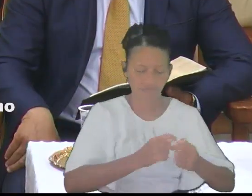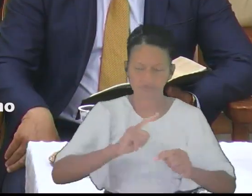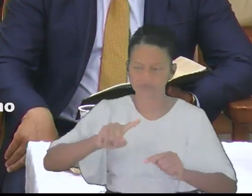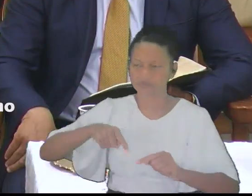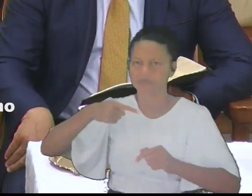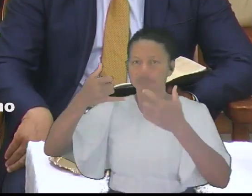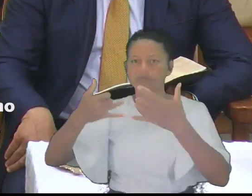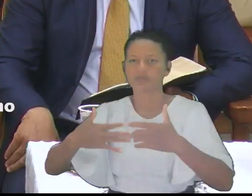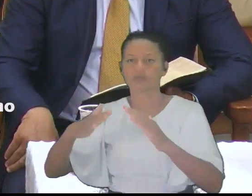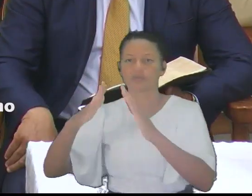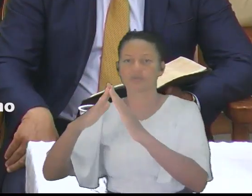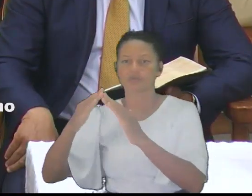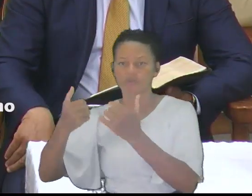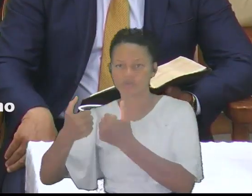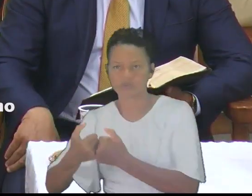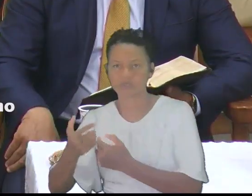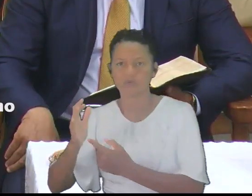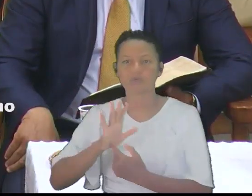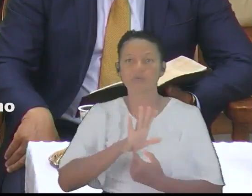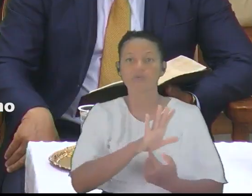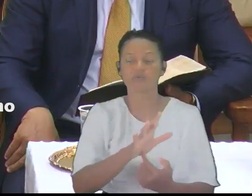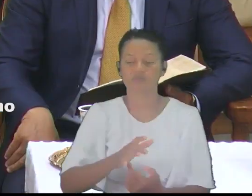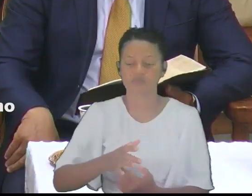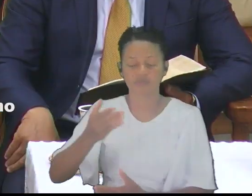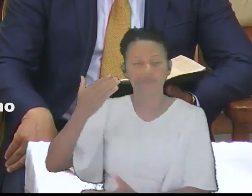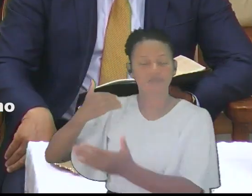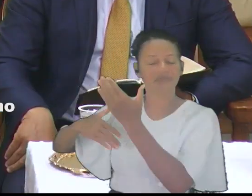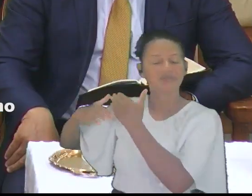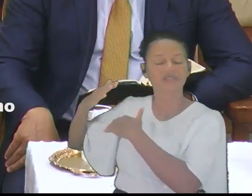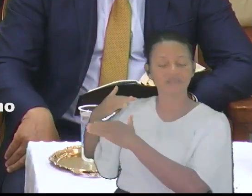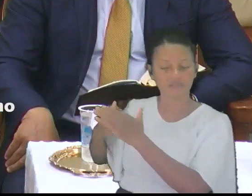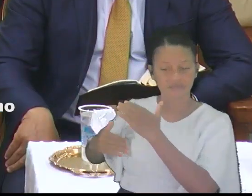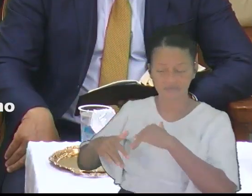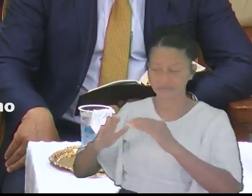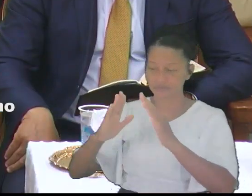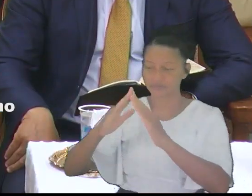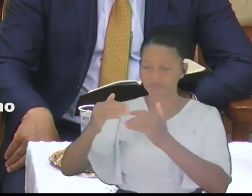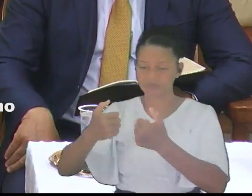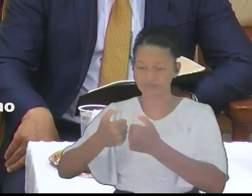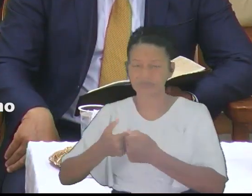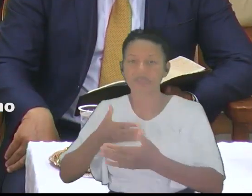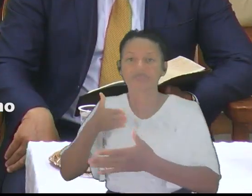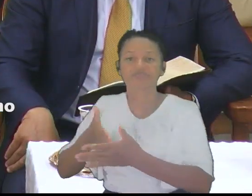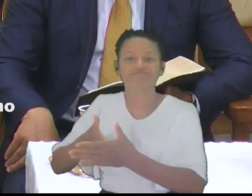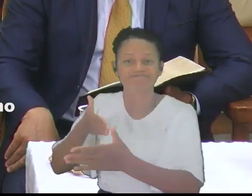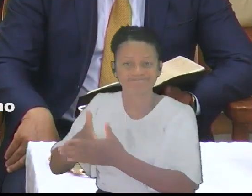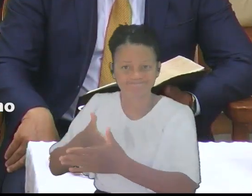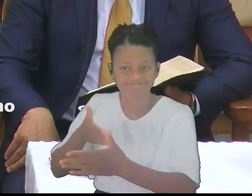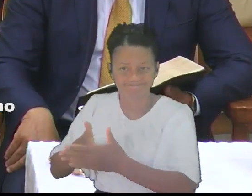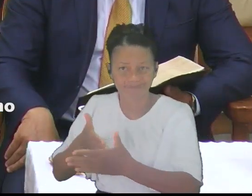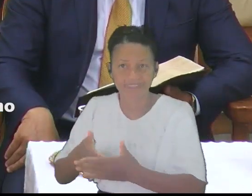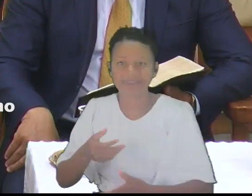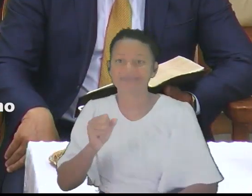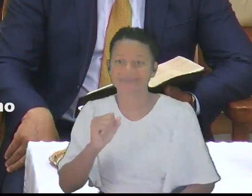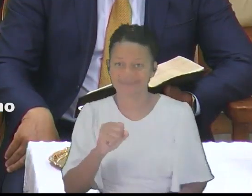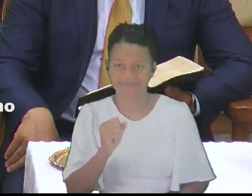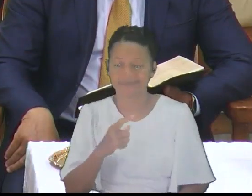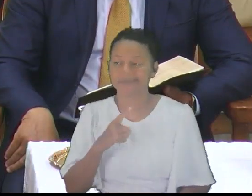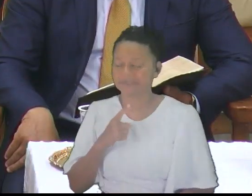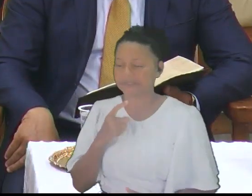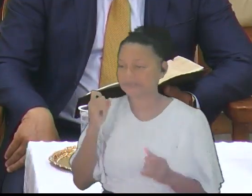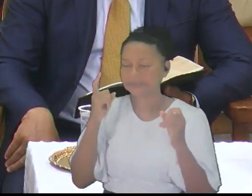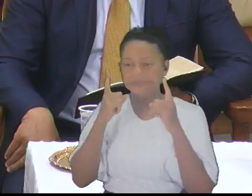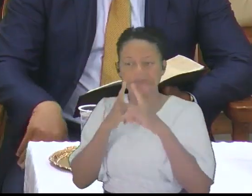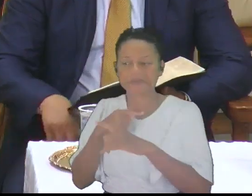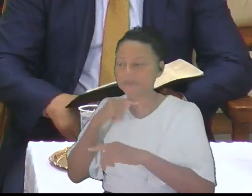templo, ele mostra que no antigo templo havia um empecilho, havia